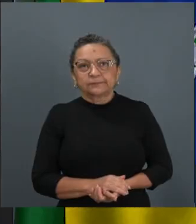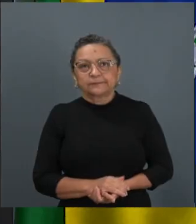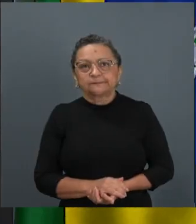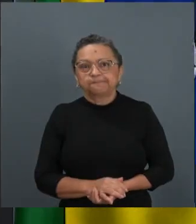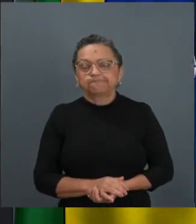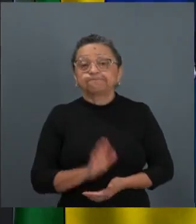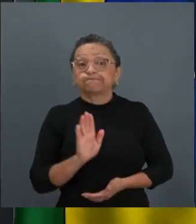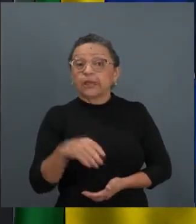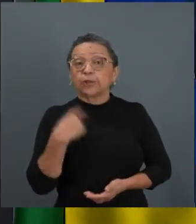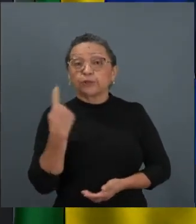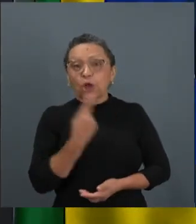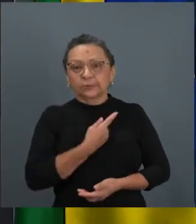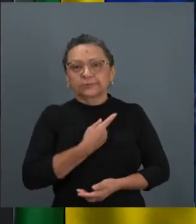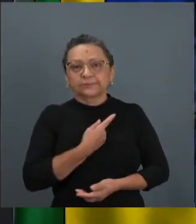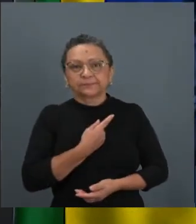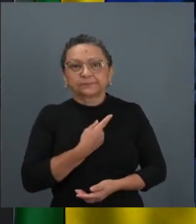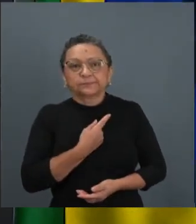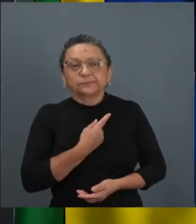Nós,